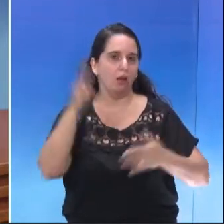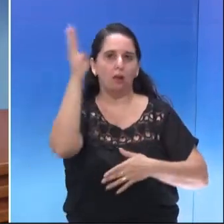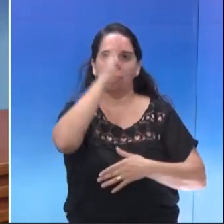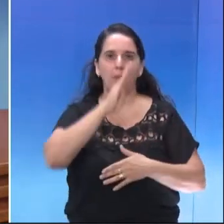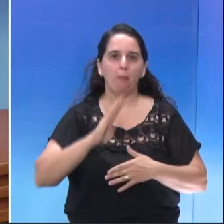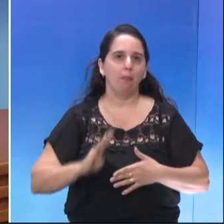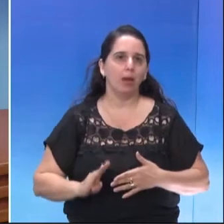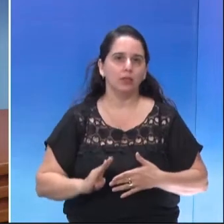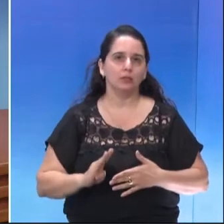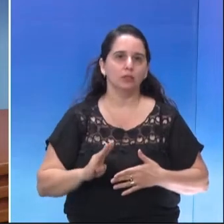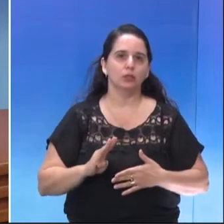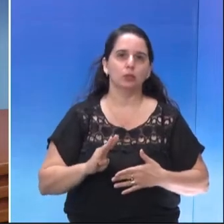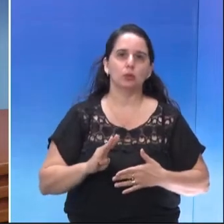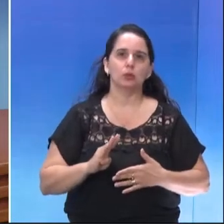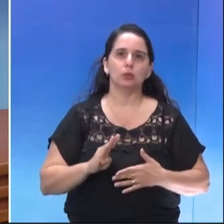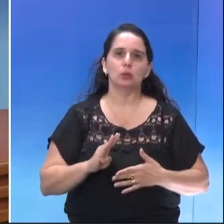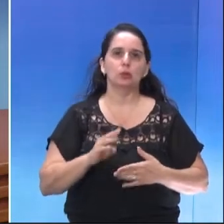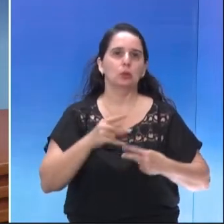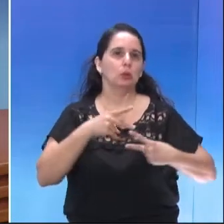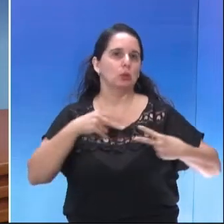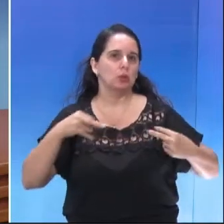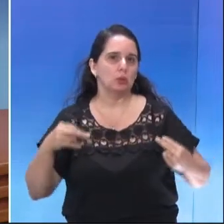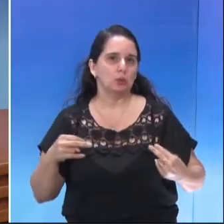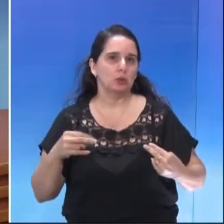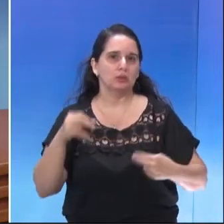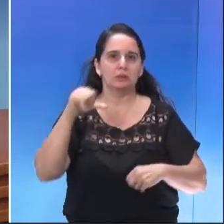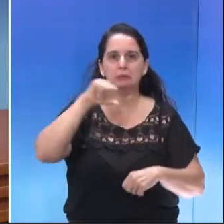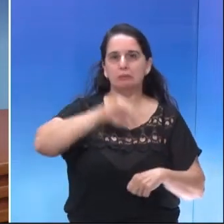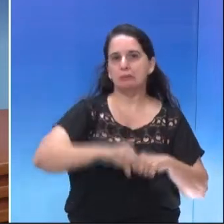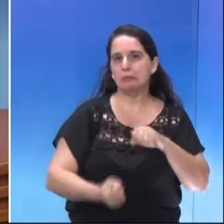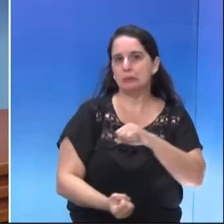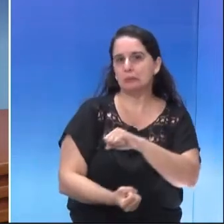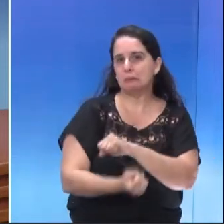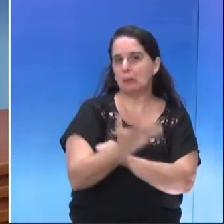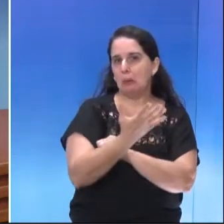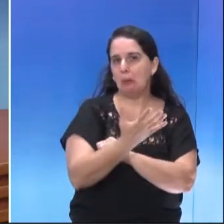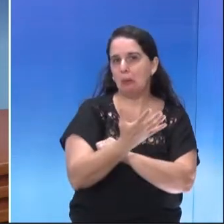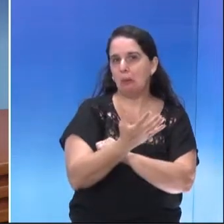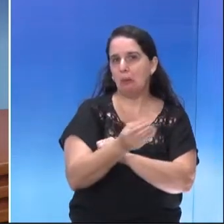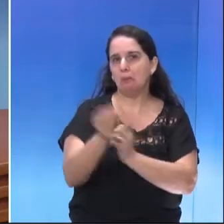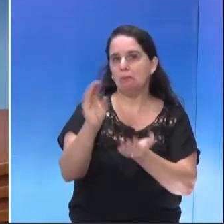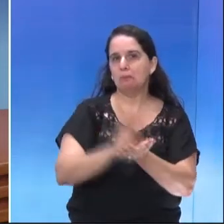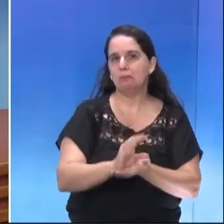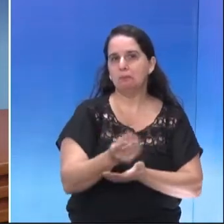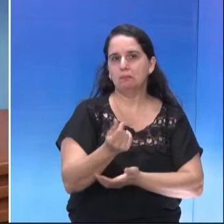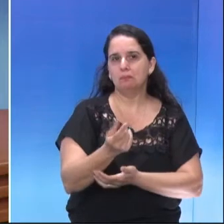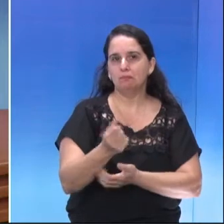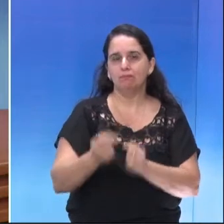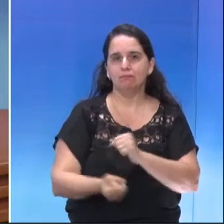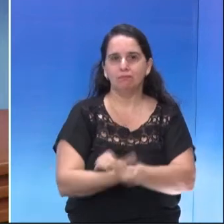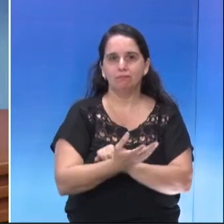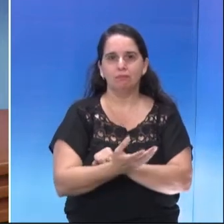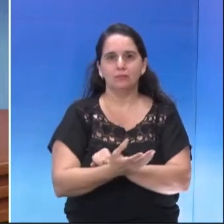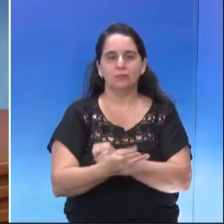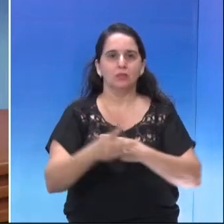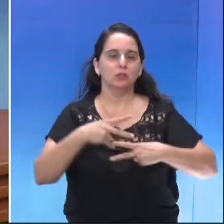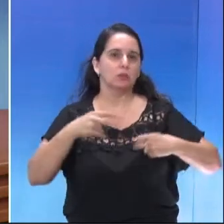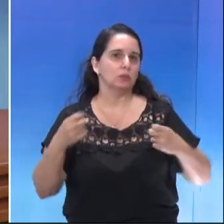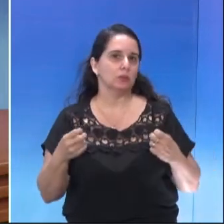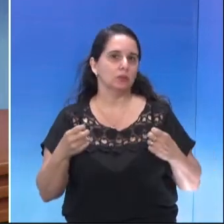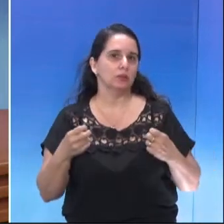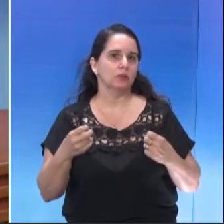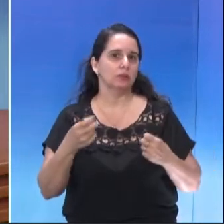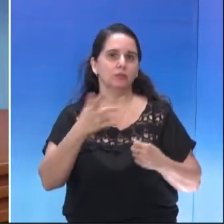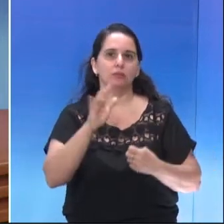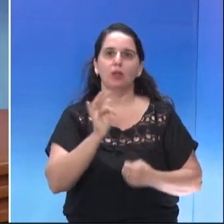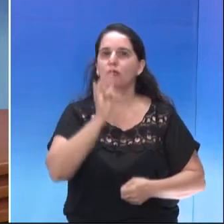inundado em aspectos negativos, em corrupção, em propina, em coisas que não se vê